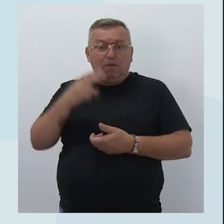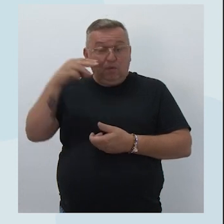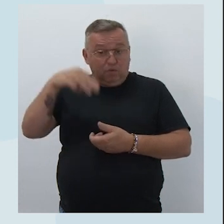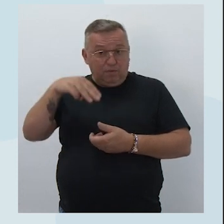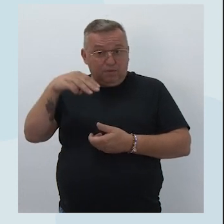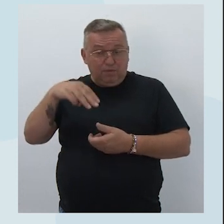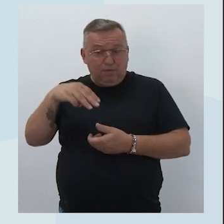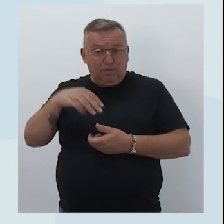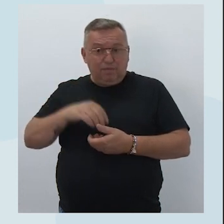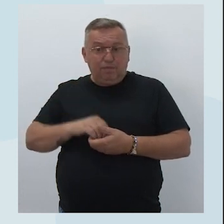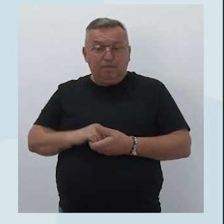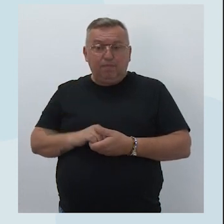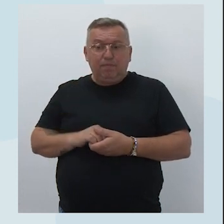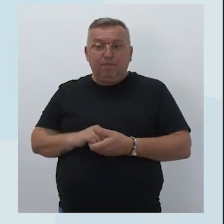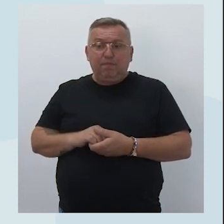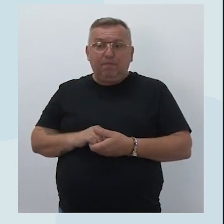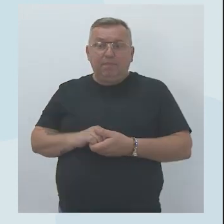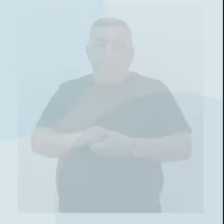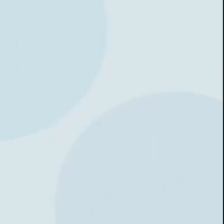favor.